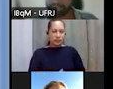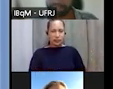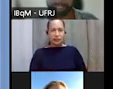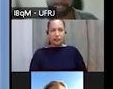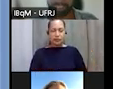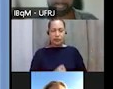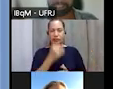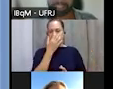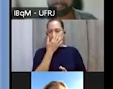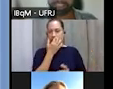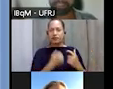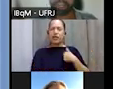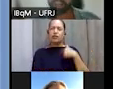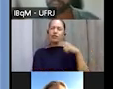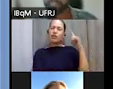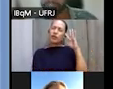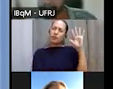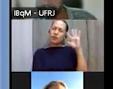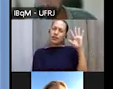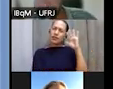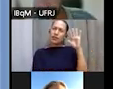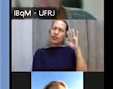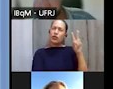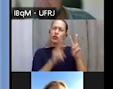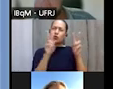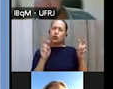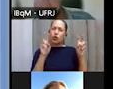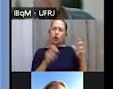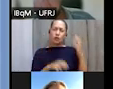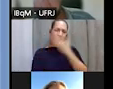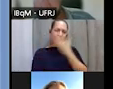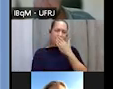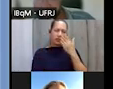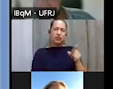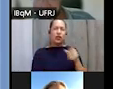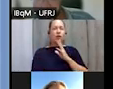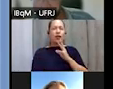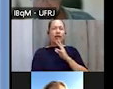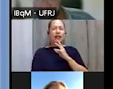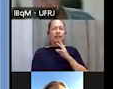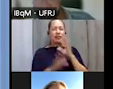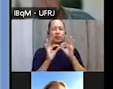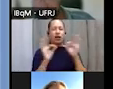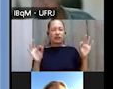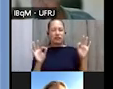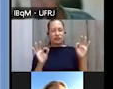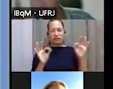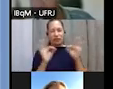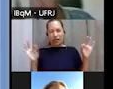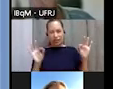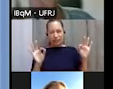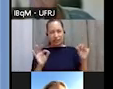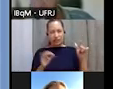eu estava aqui pensando, né, sobre os invisíveis. Não sei se você conhece uma frase do Charles Darwin, eu imagino que você já deva ter